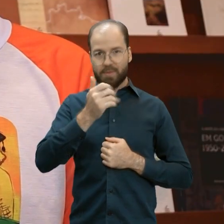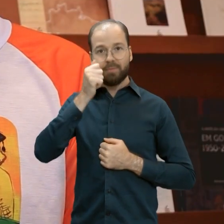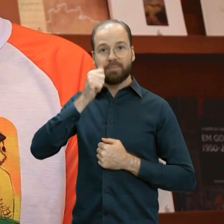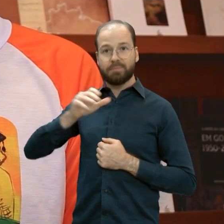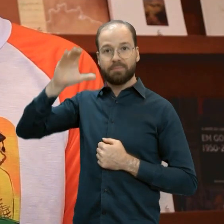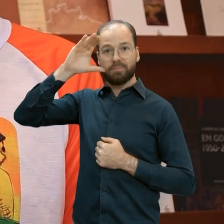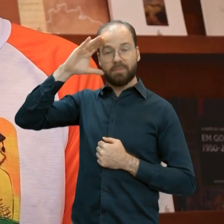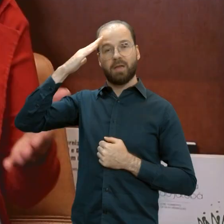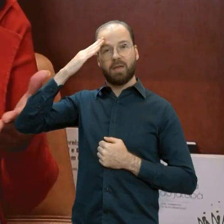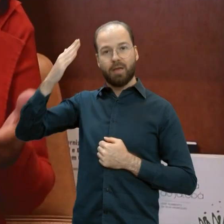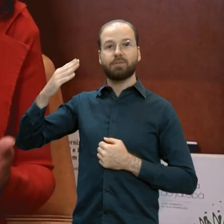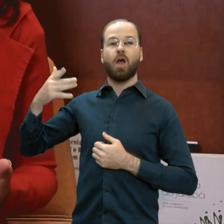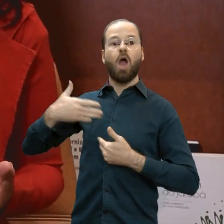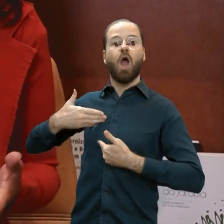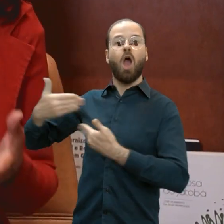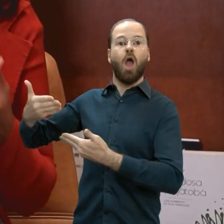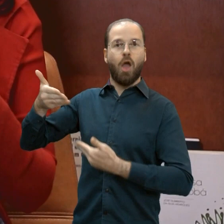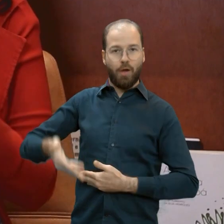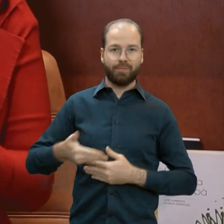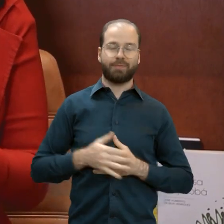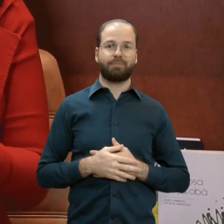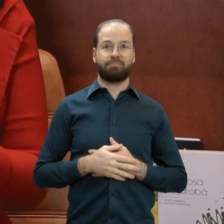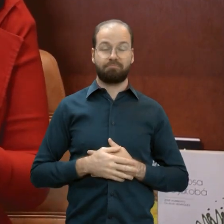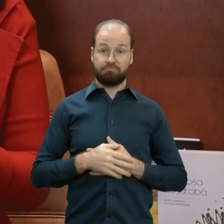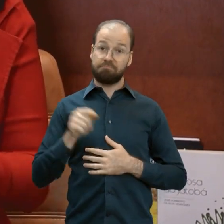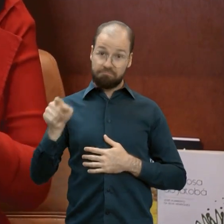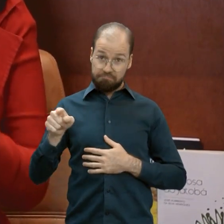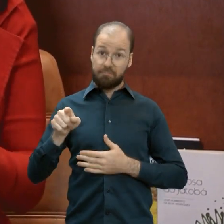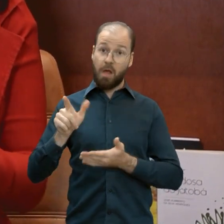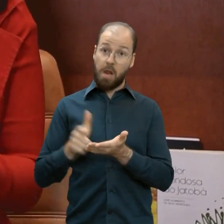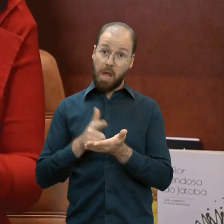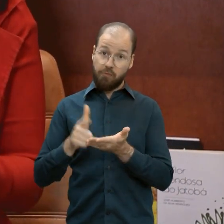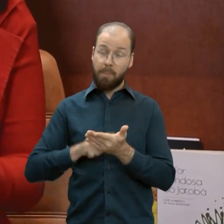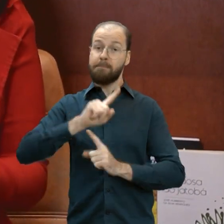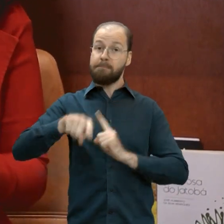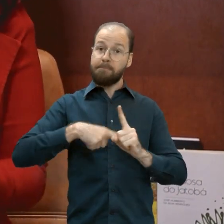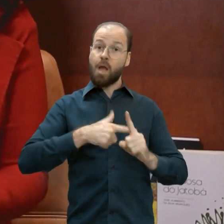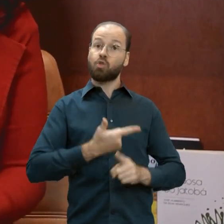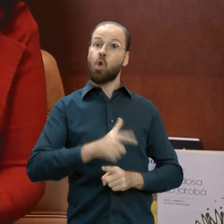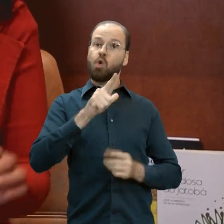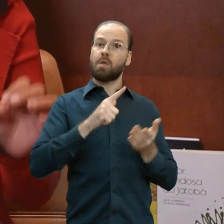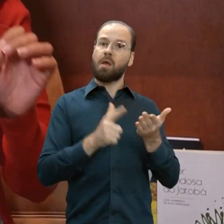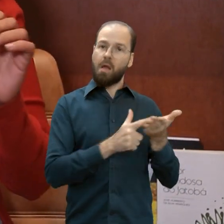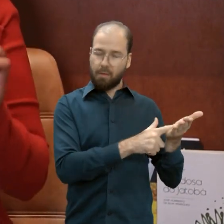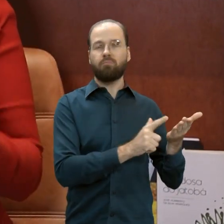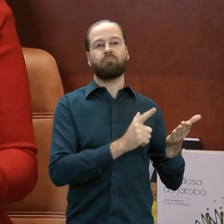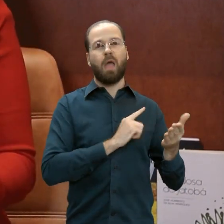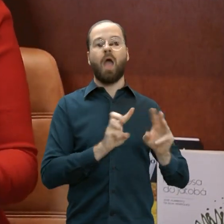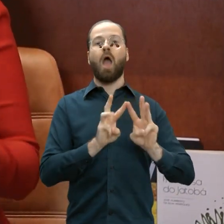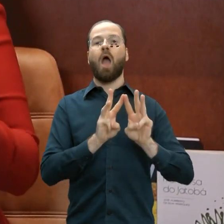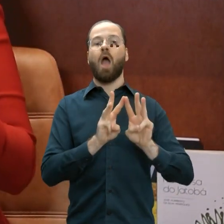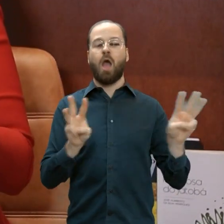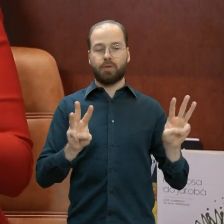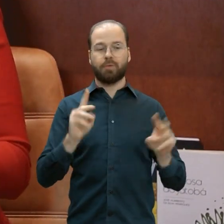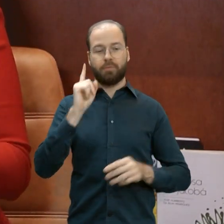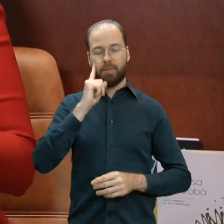pela editora UFG. E essa e outras publicações estão disponíveis lá no site